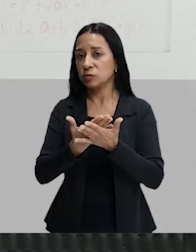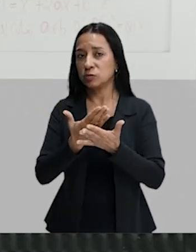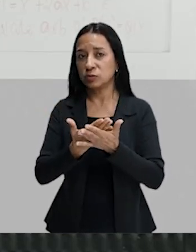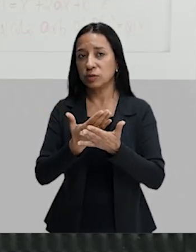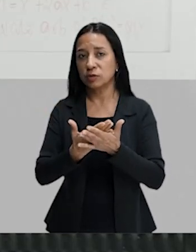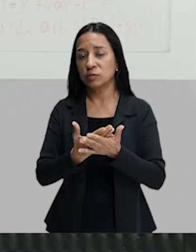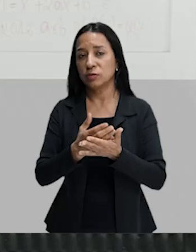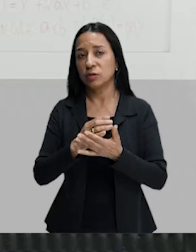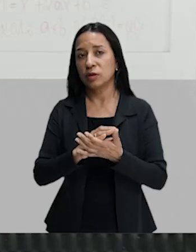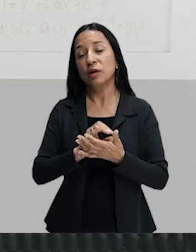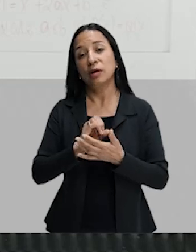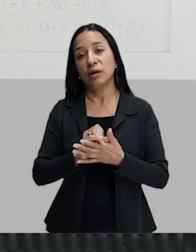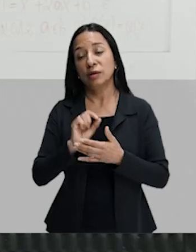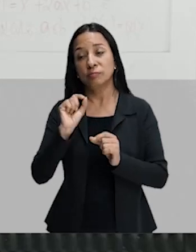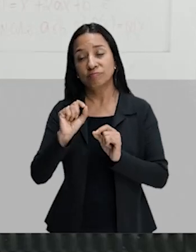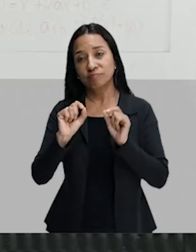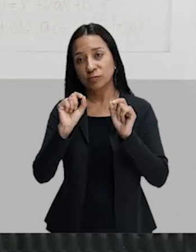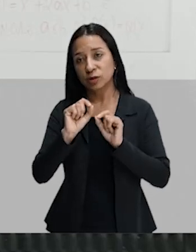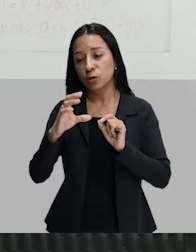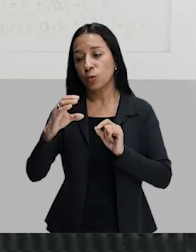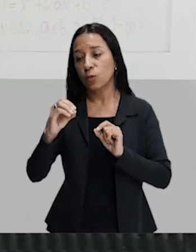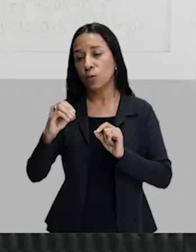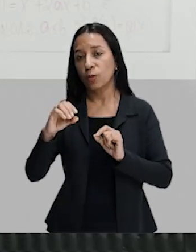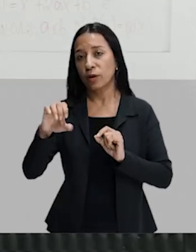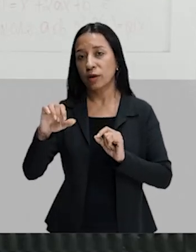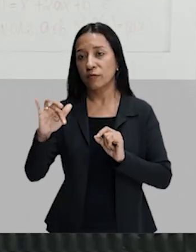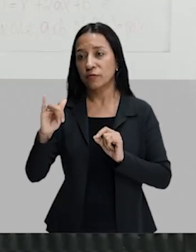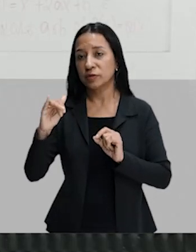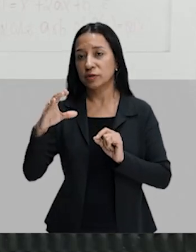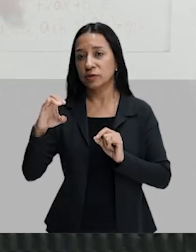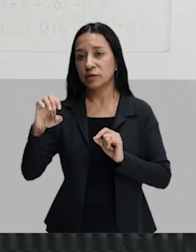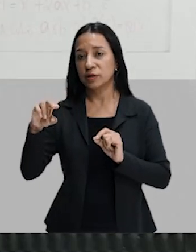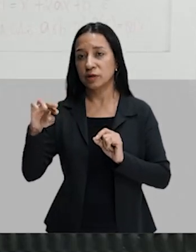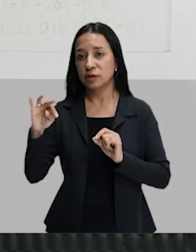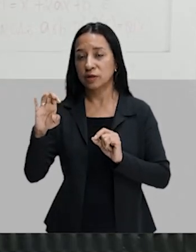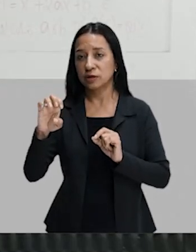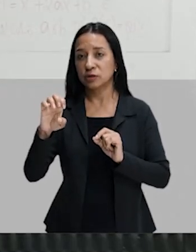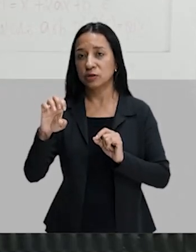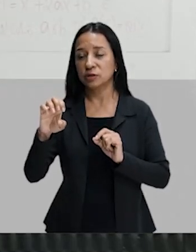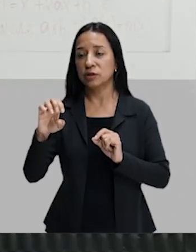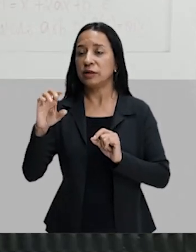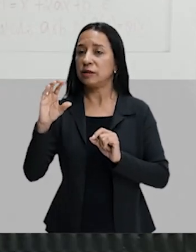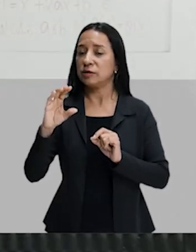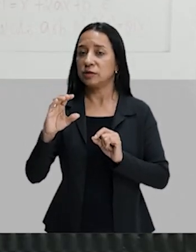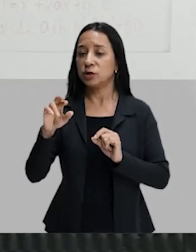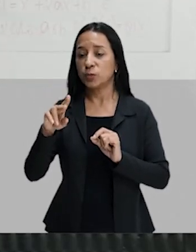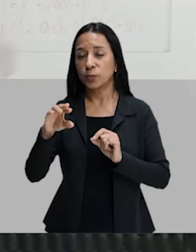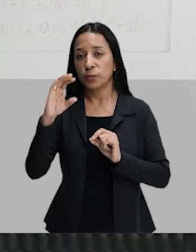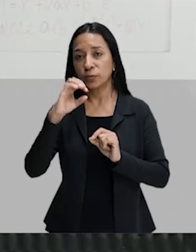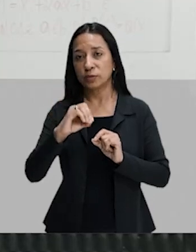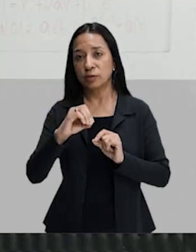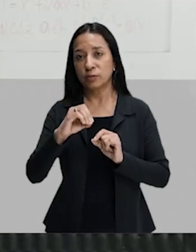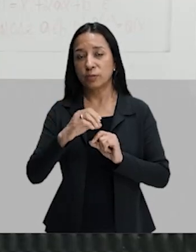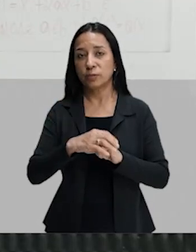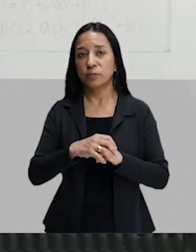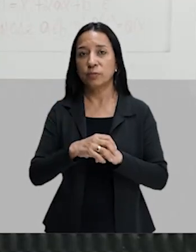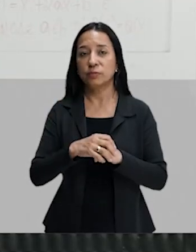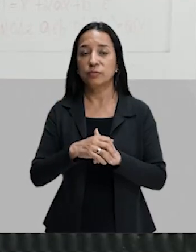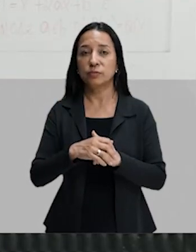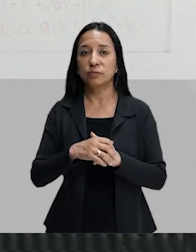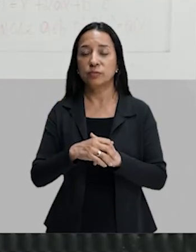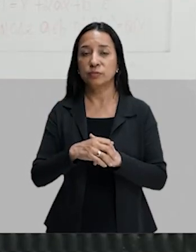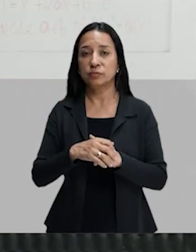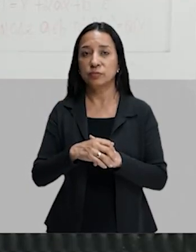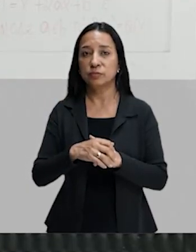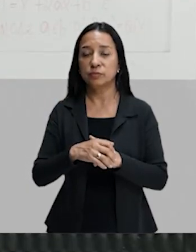são os coeficientes aqui? O A mais 3, que é o coeficiente de x ao quadrado, o 3b menos 9, que é o coeficiente de x, e o